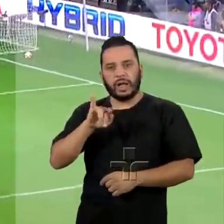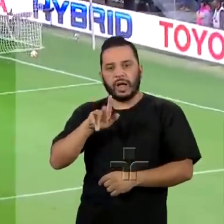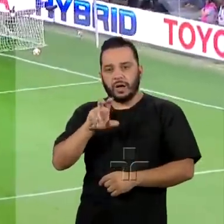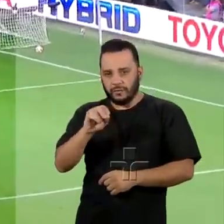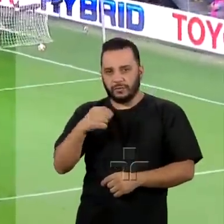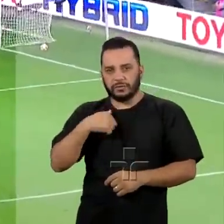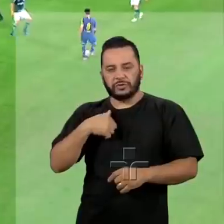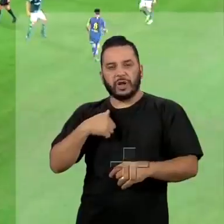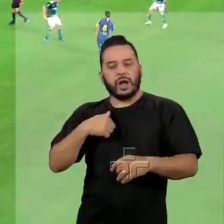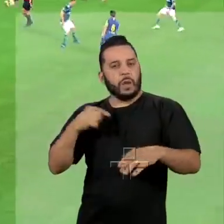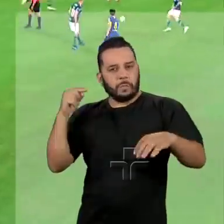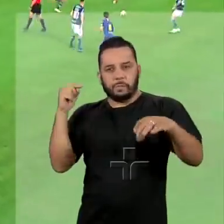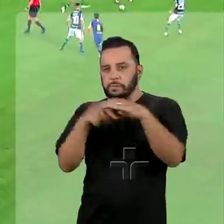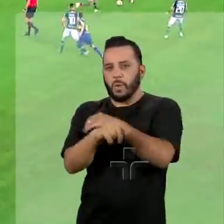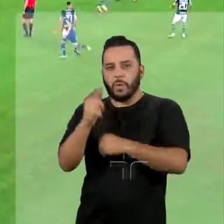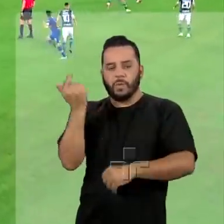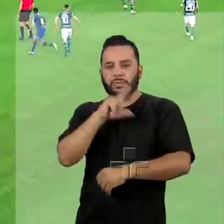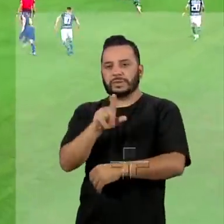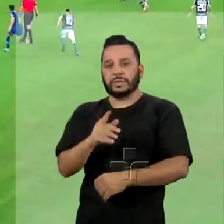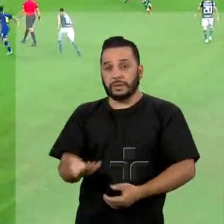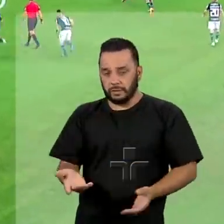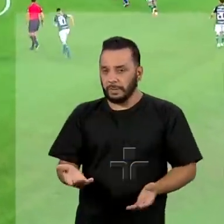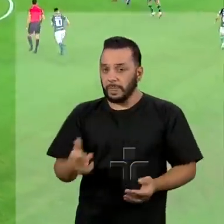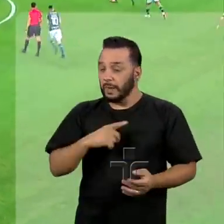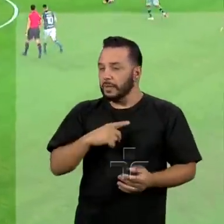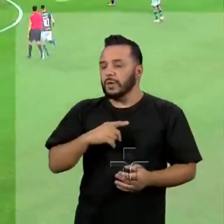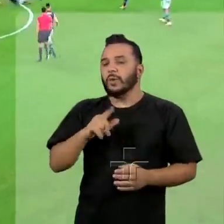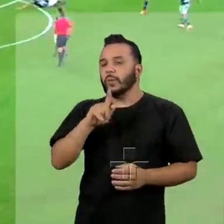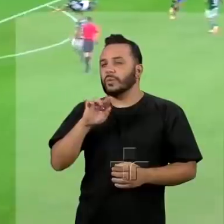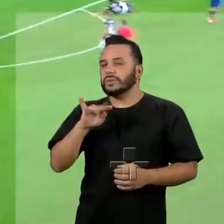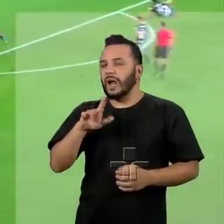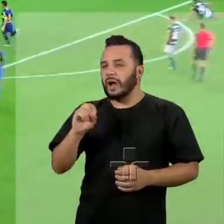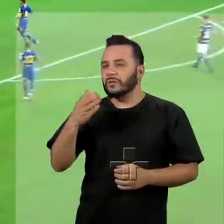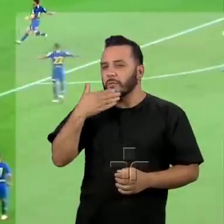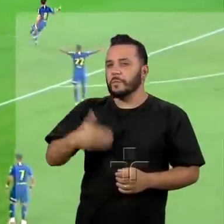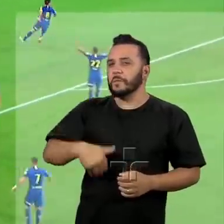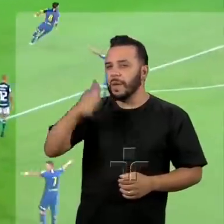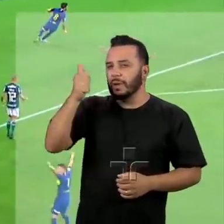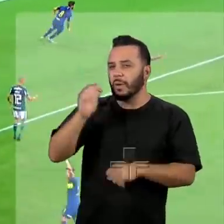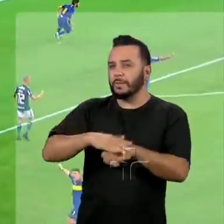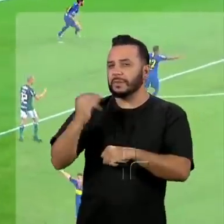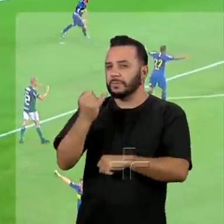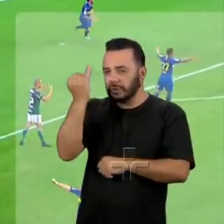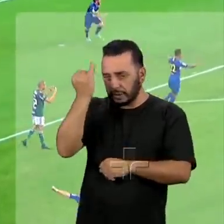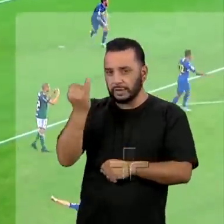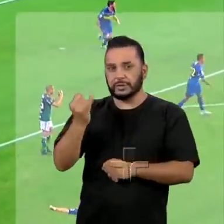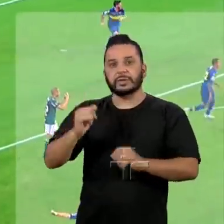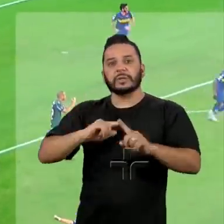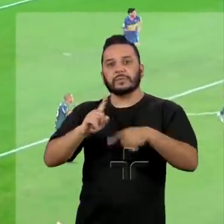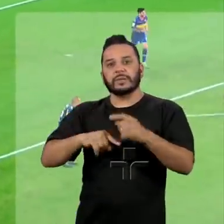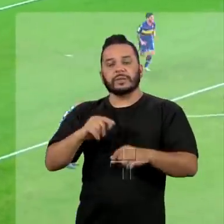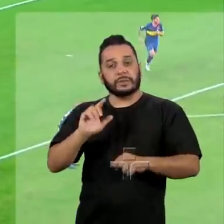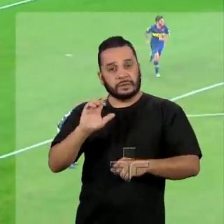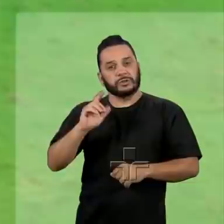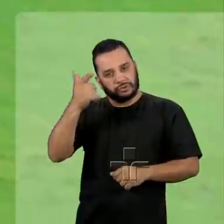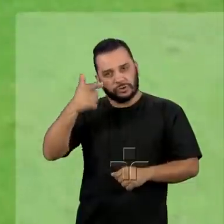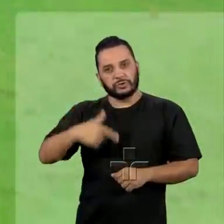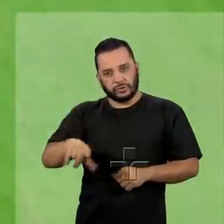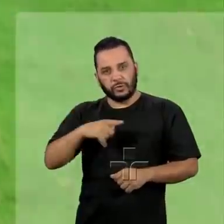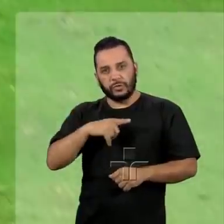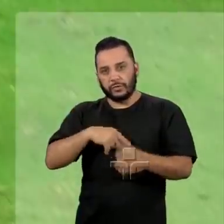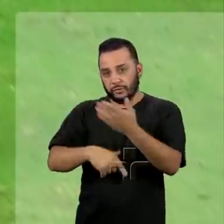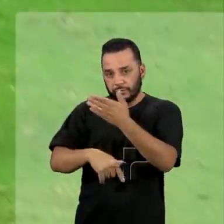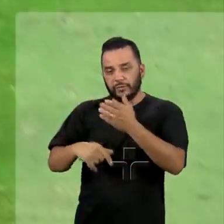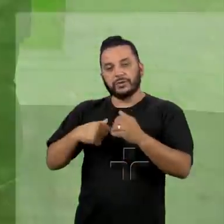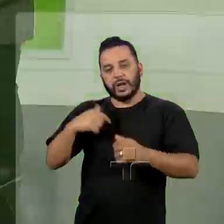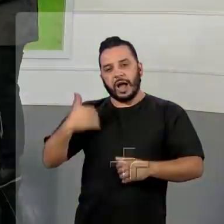fez uma partidaça. Acho que de todos os jogadores do Palmeiras que eu vi em campo, talvez o mais importante deles. Aí o Benedetto, mais uma vez, já tinha feito gol